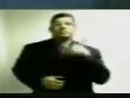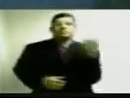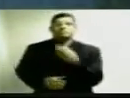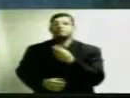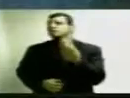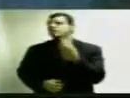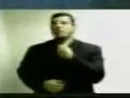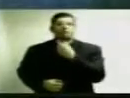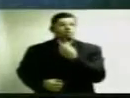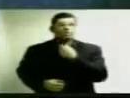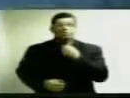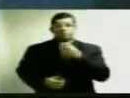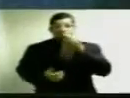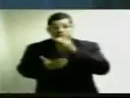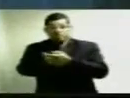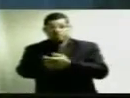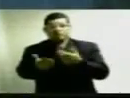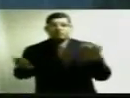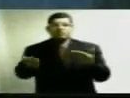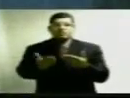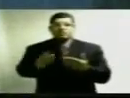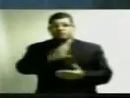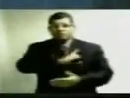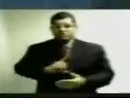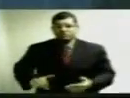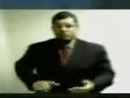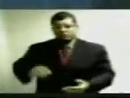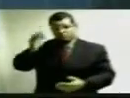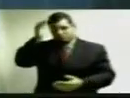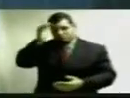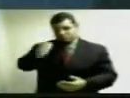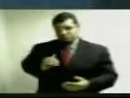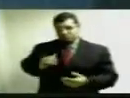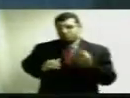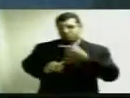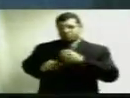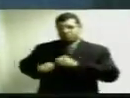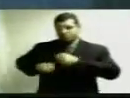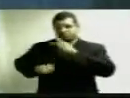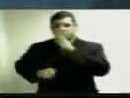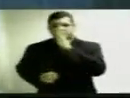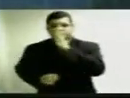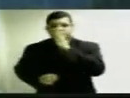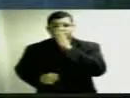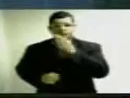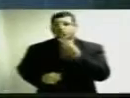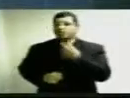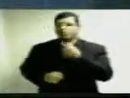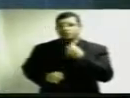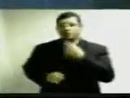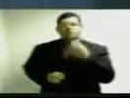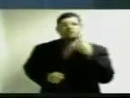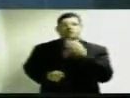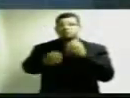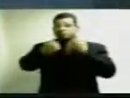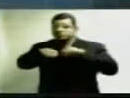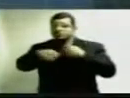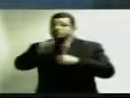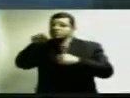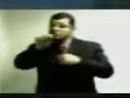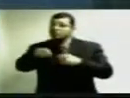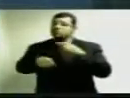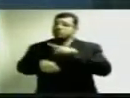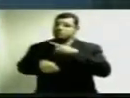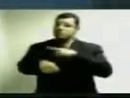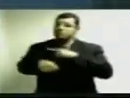Nós não podemos pagar o preço, deputada Conceição, da omissão. Nós